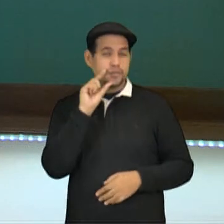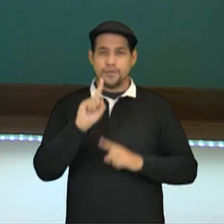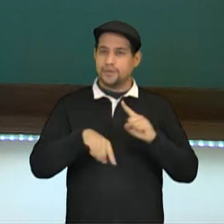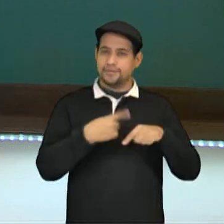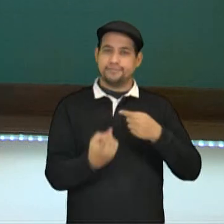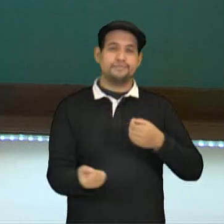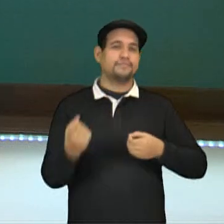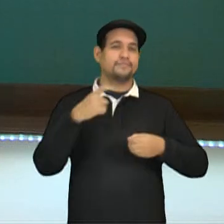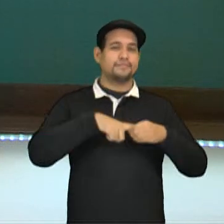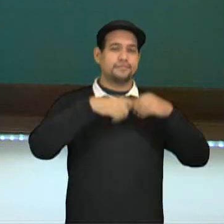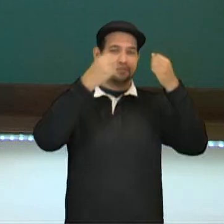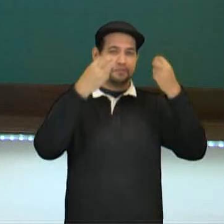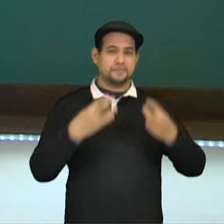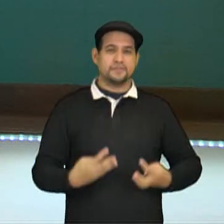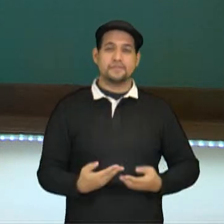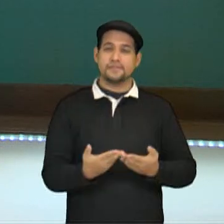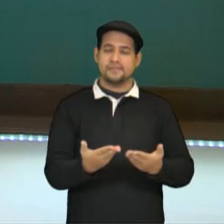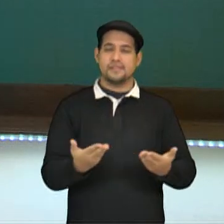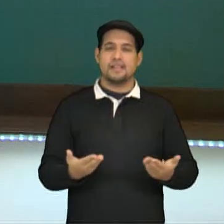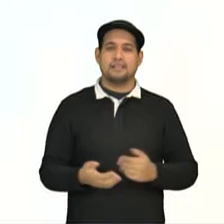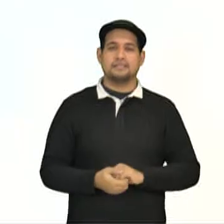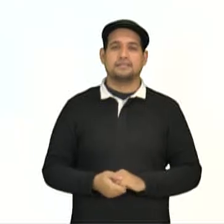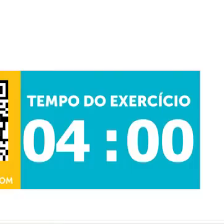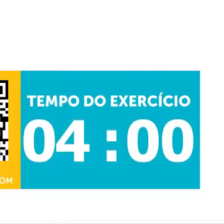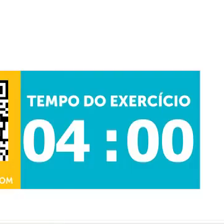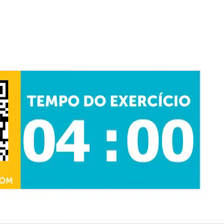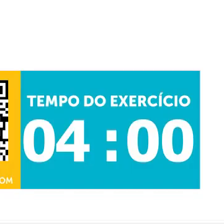que eu volto já já comentando essas questões com vocês.